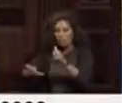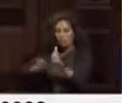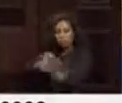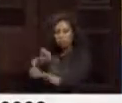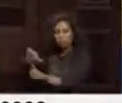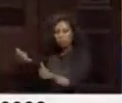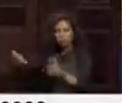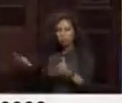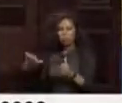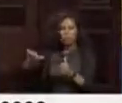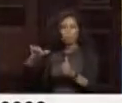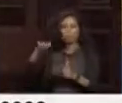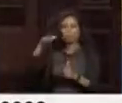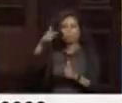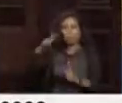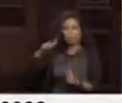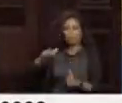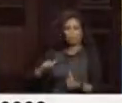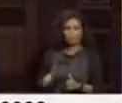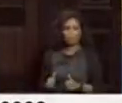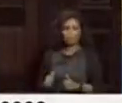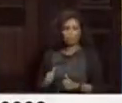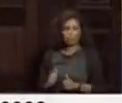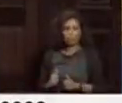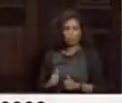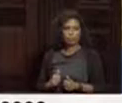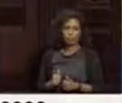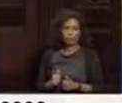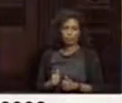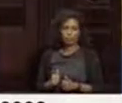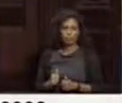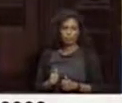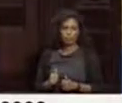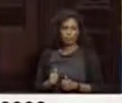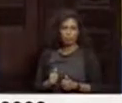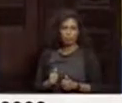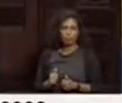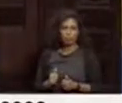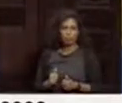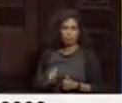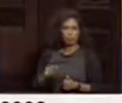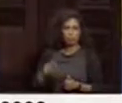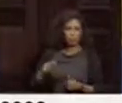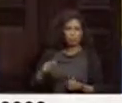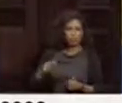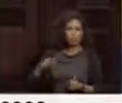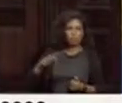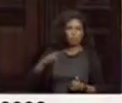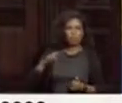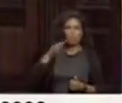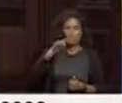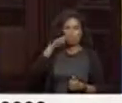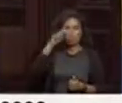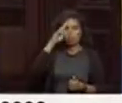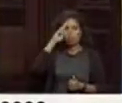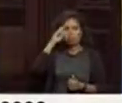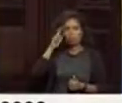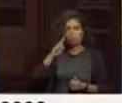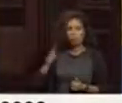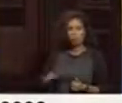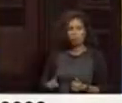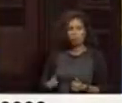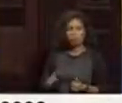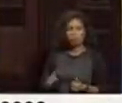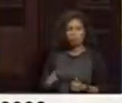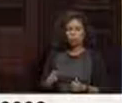verdadeiro, resolver o problema da violência no Rio de Janeiro. Não sei se nem vai ter a condição